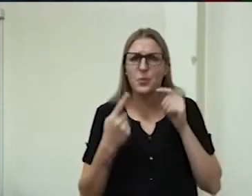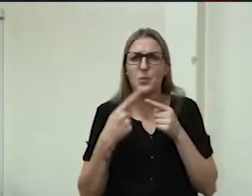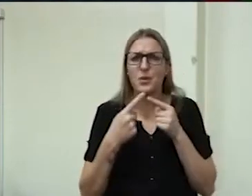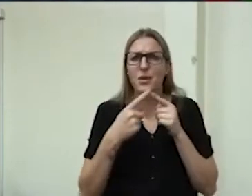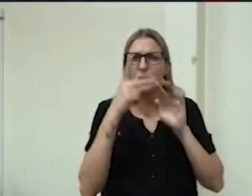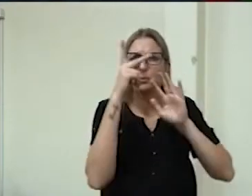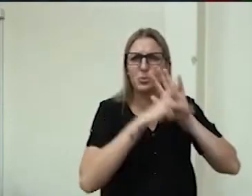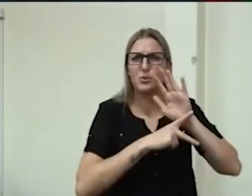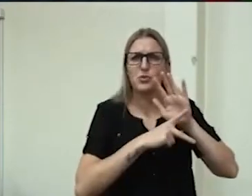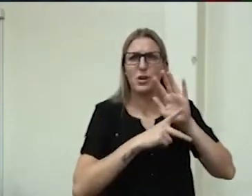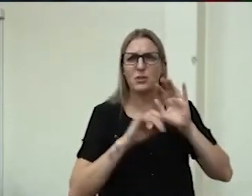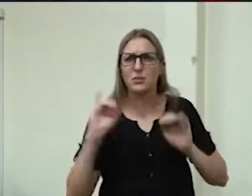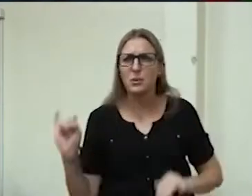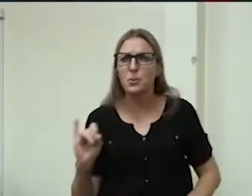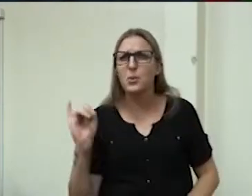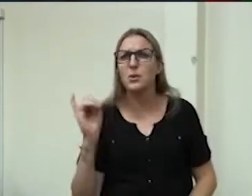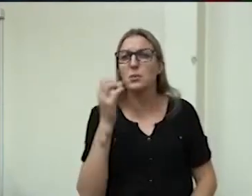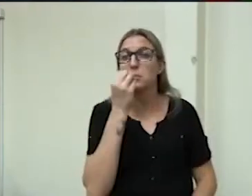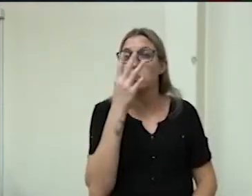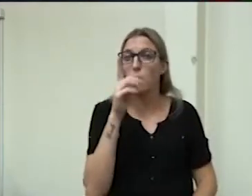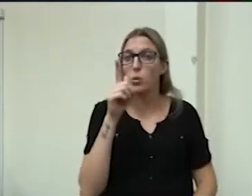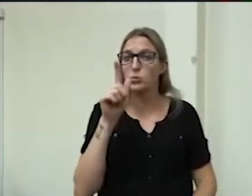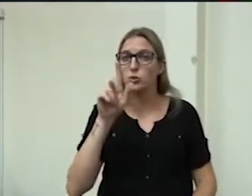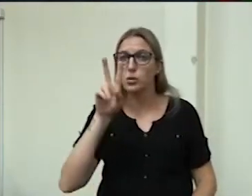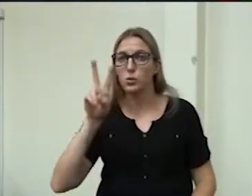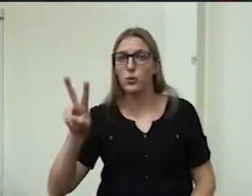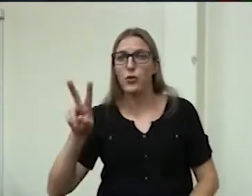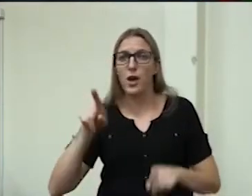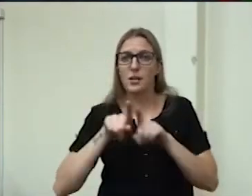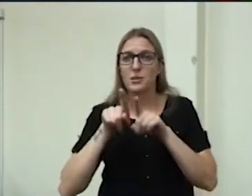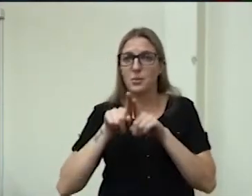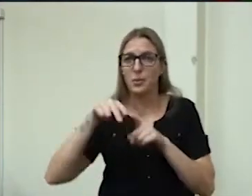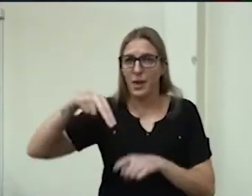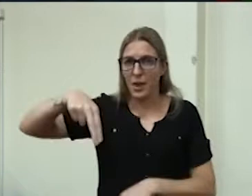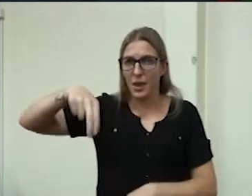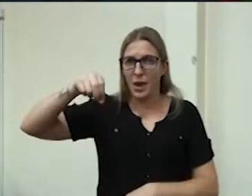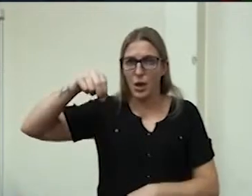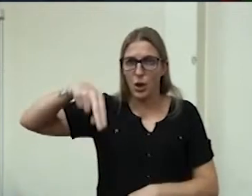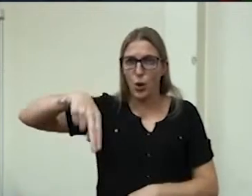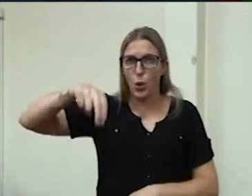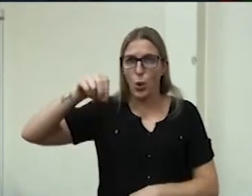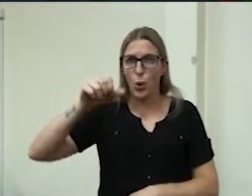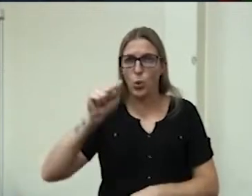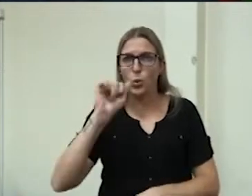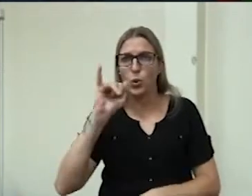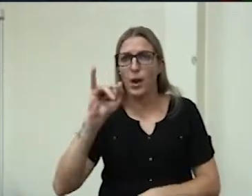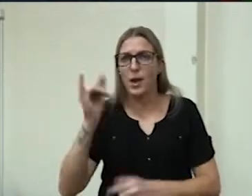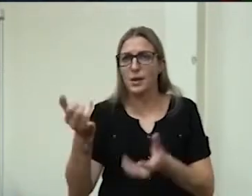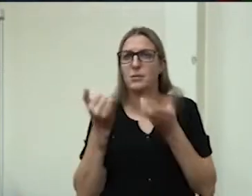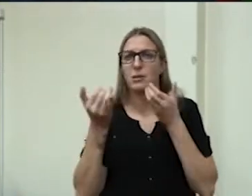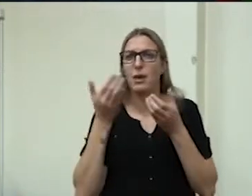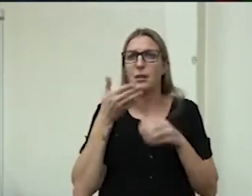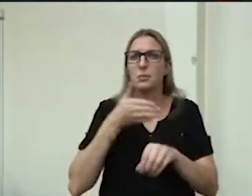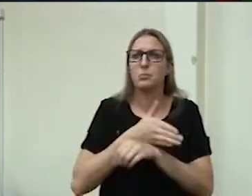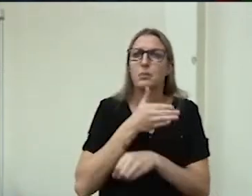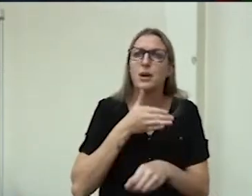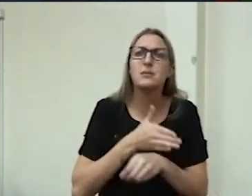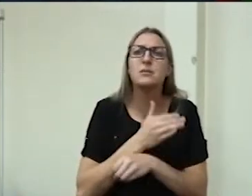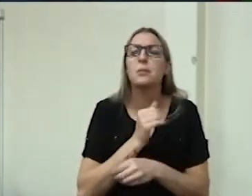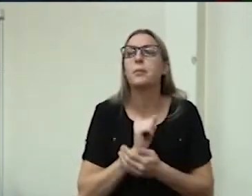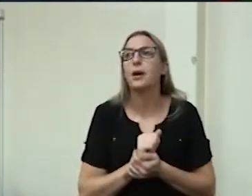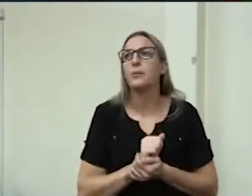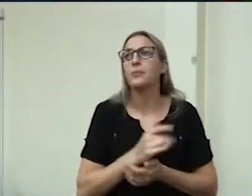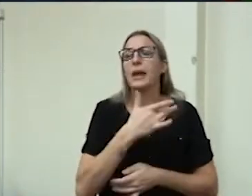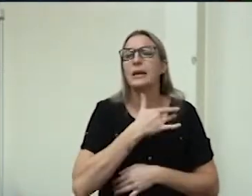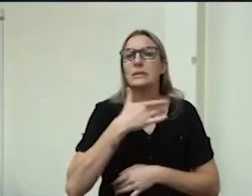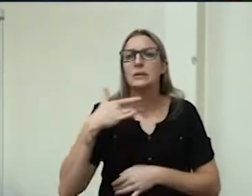bom que Getúlio Vargas, Nonoai, querem participar dessa questão. E a